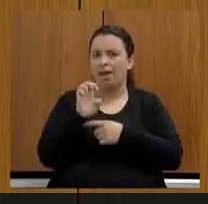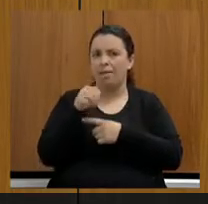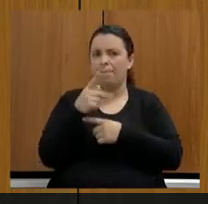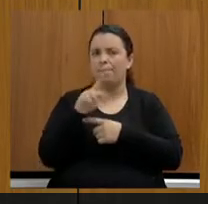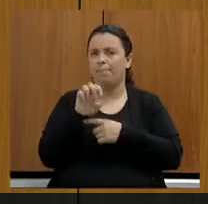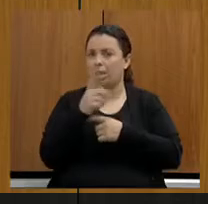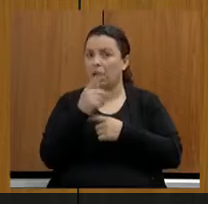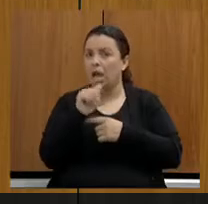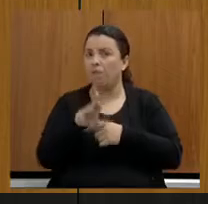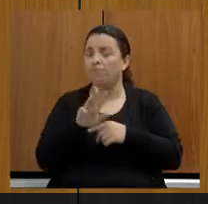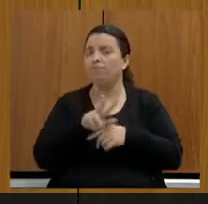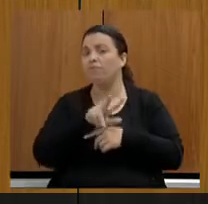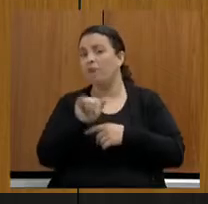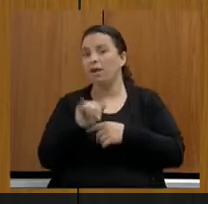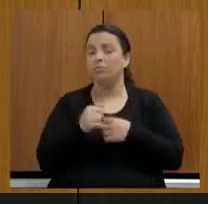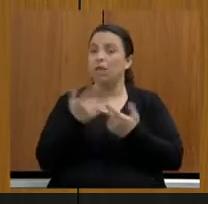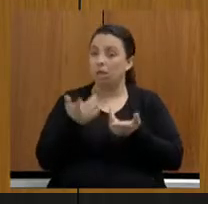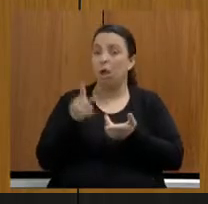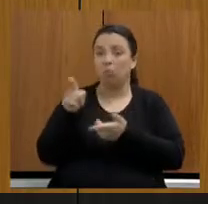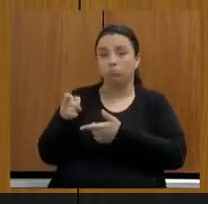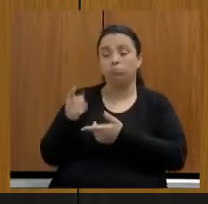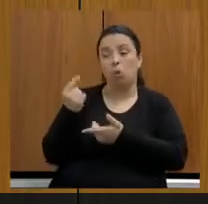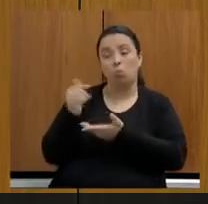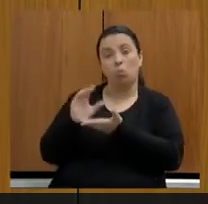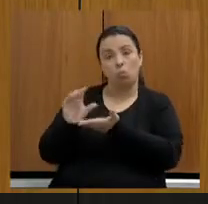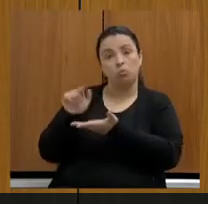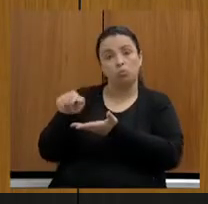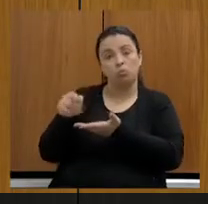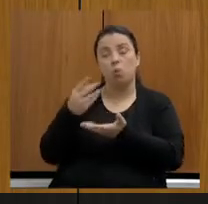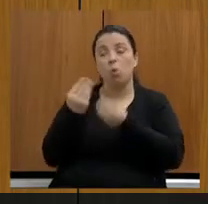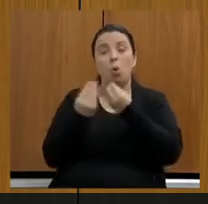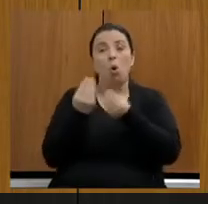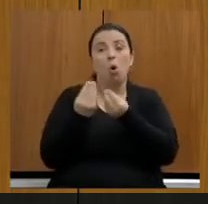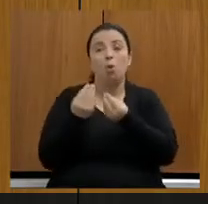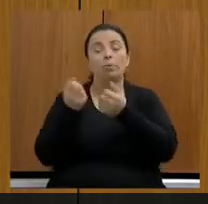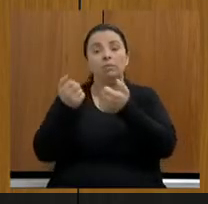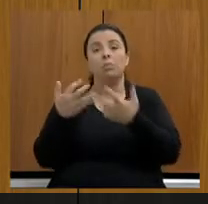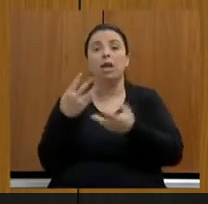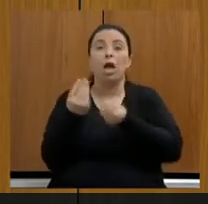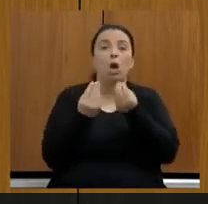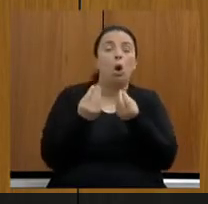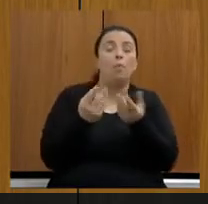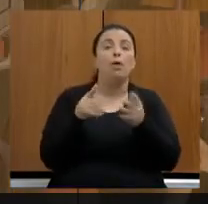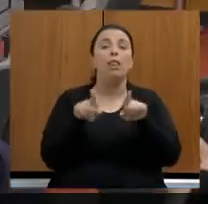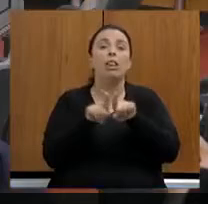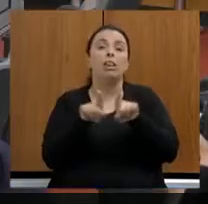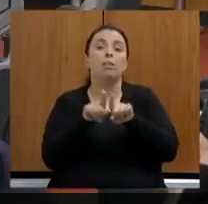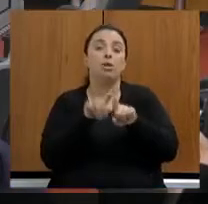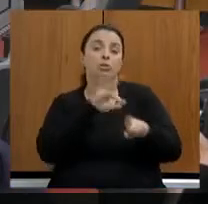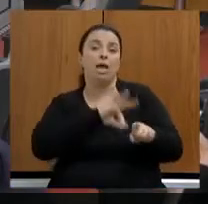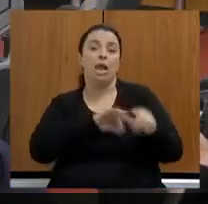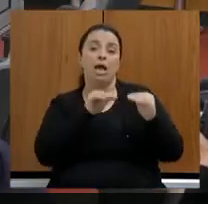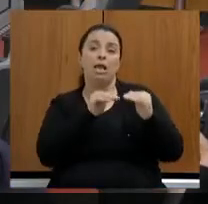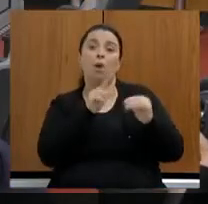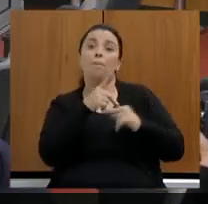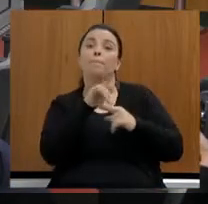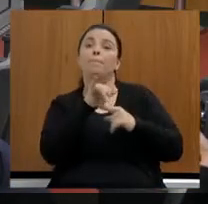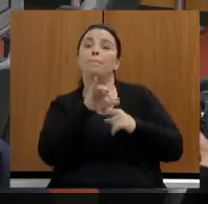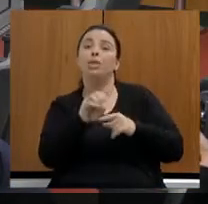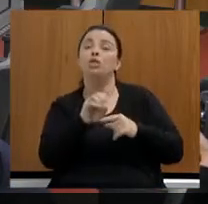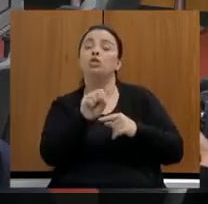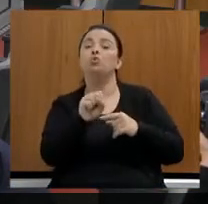em relação aos recursos do fundeb estudar estender falar em relação ao piso salarial Quando que o governo do estado também